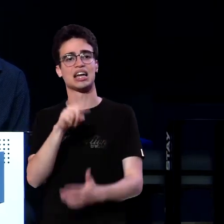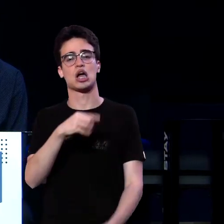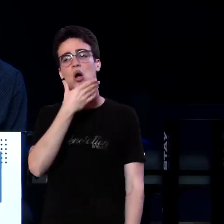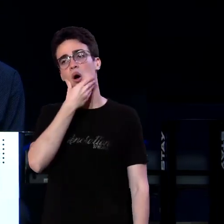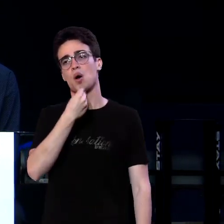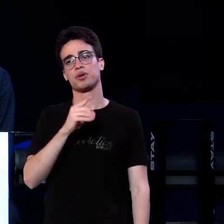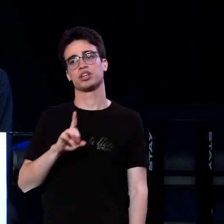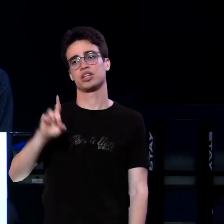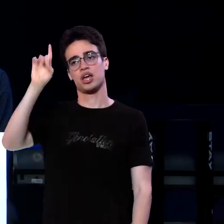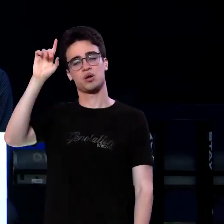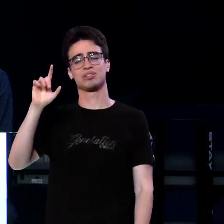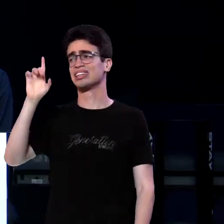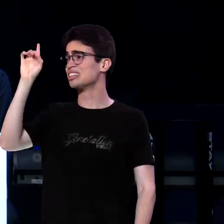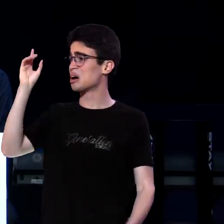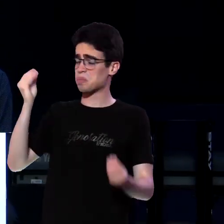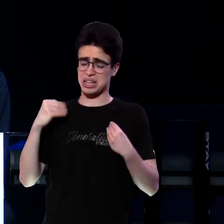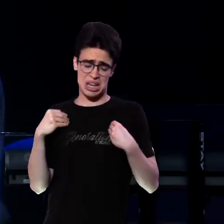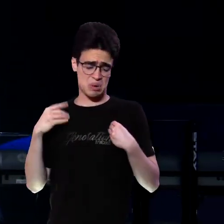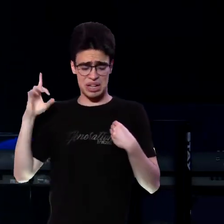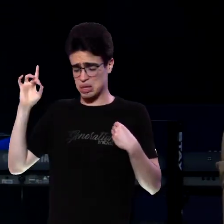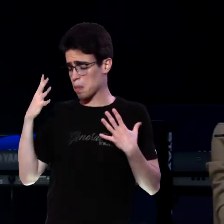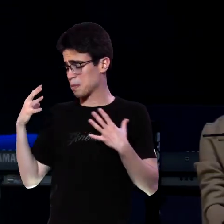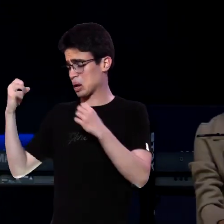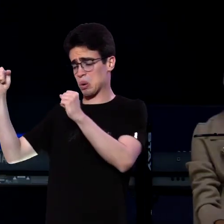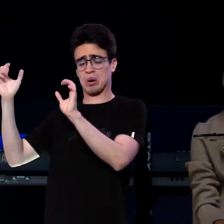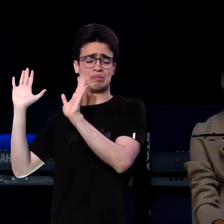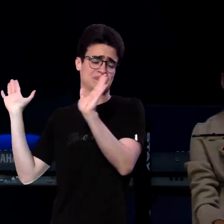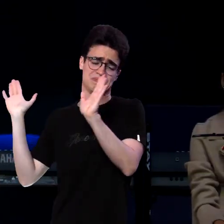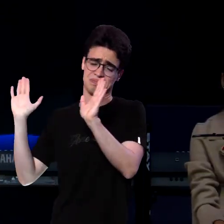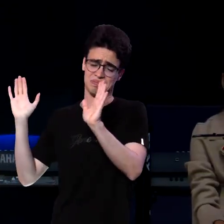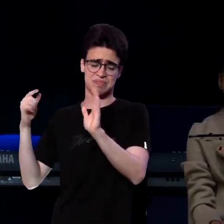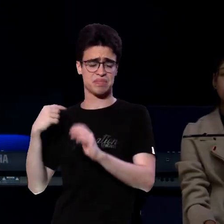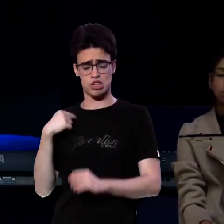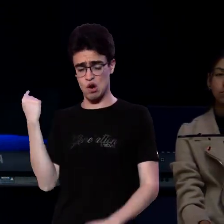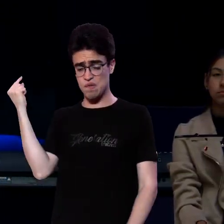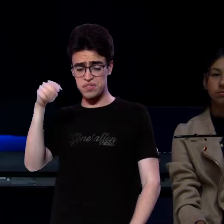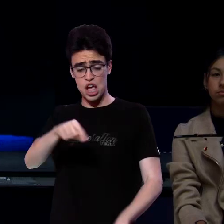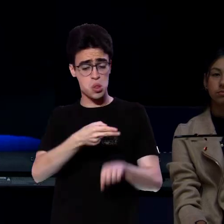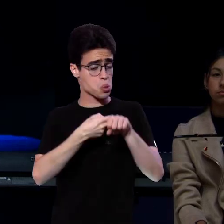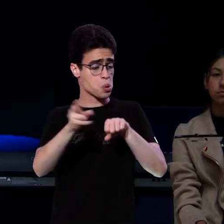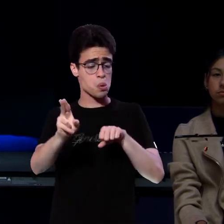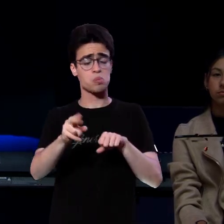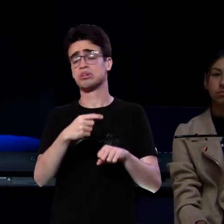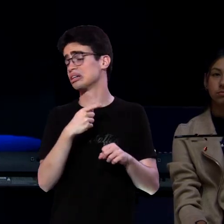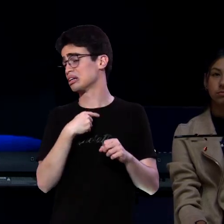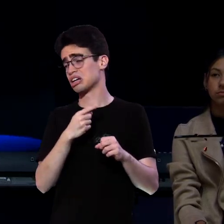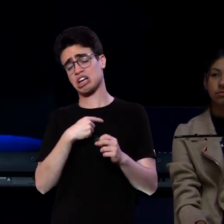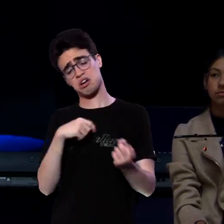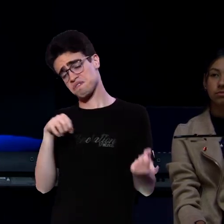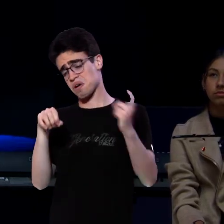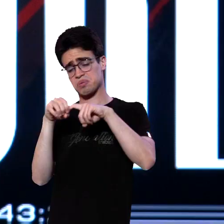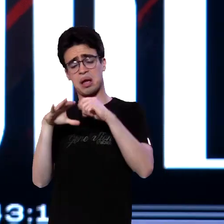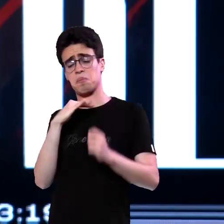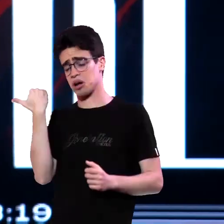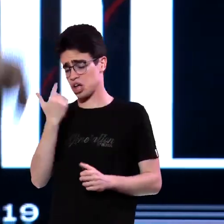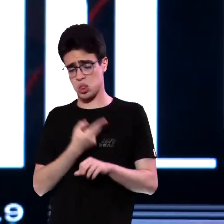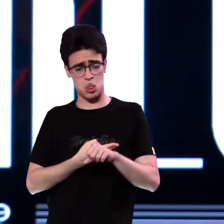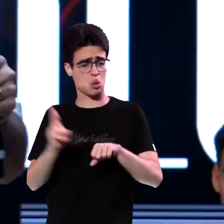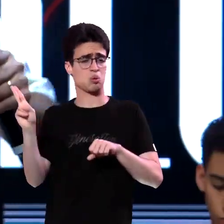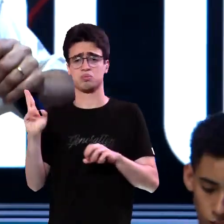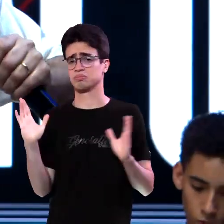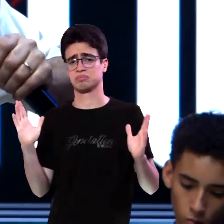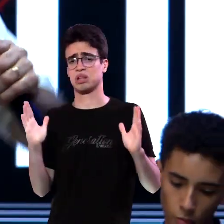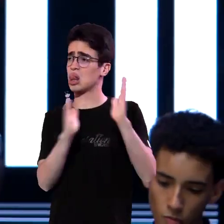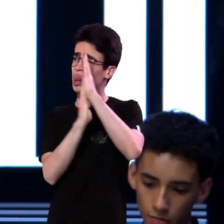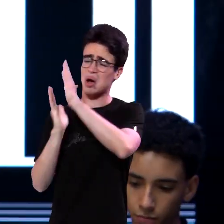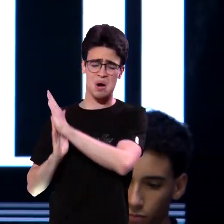Senhor me deu, o Senhor tirou. Eu vim nu para esse mundo e eu vou sair nu dele. Louvado seja o nome de Deus. E